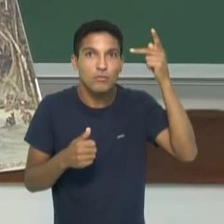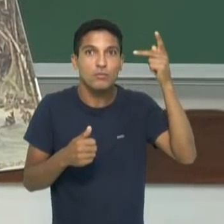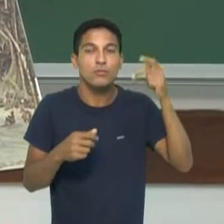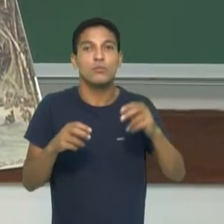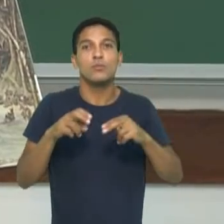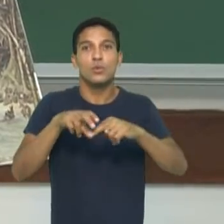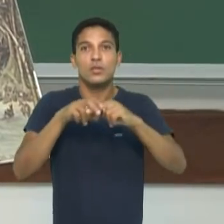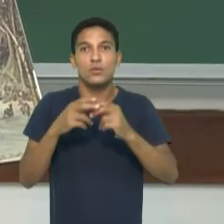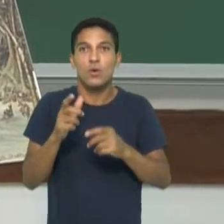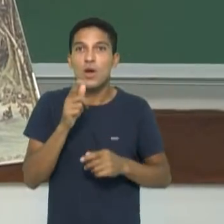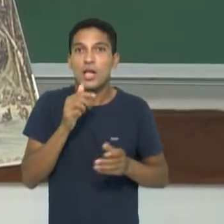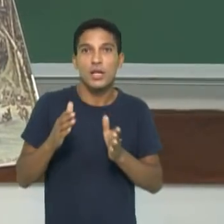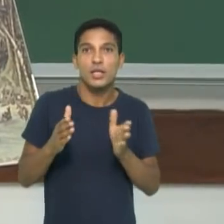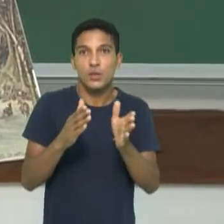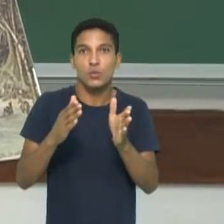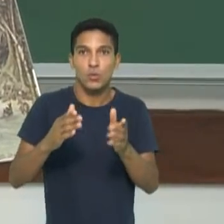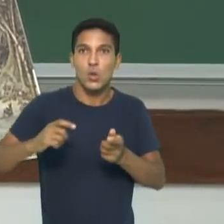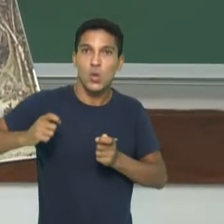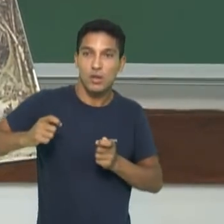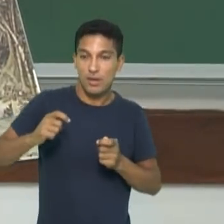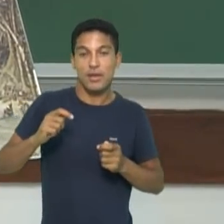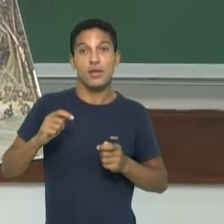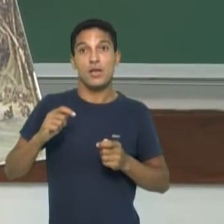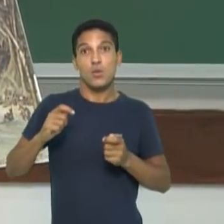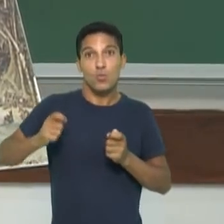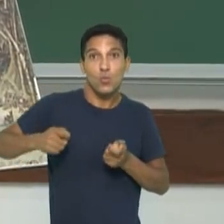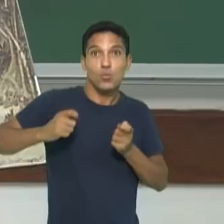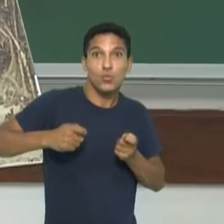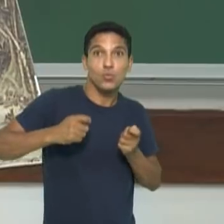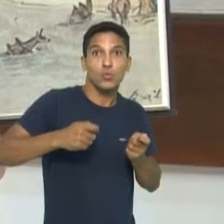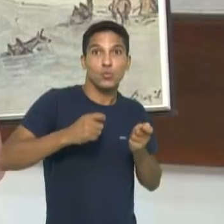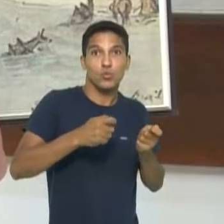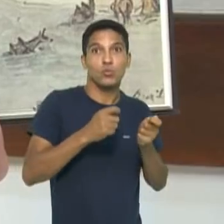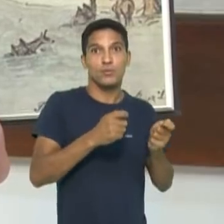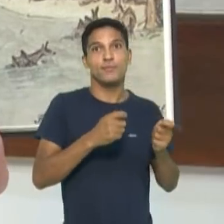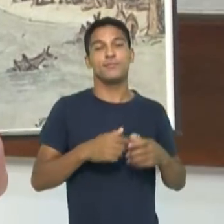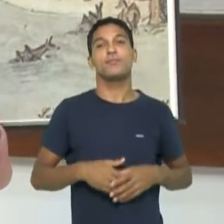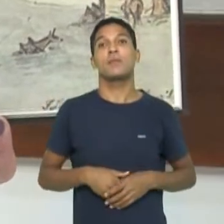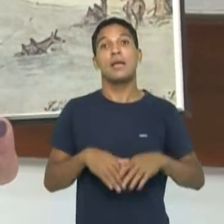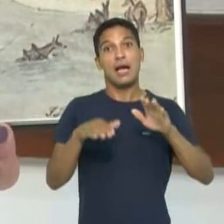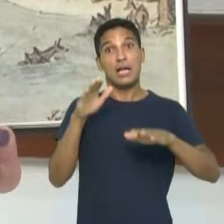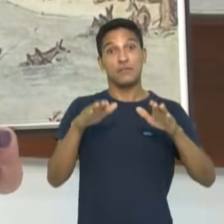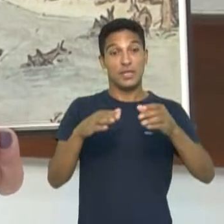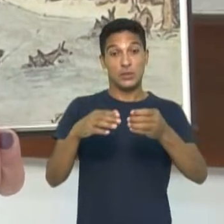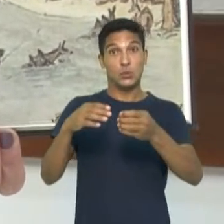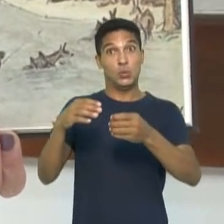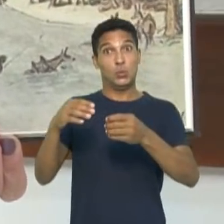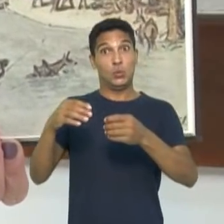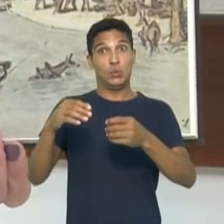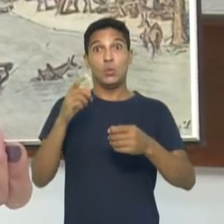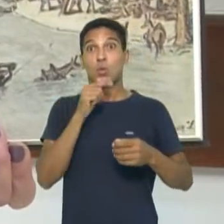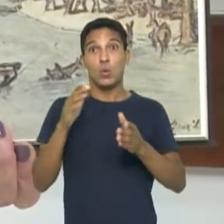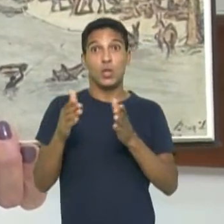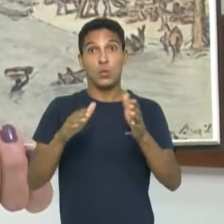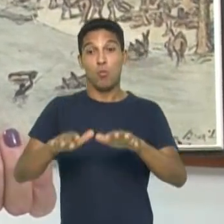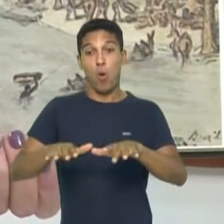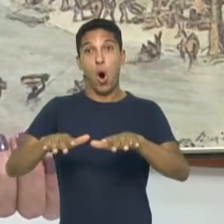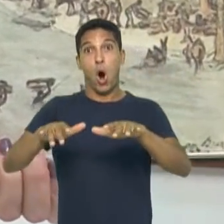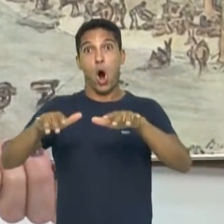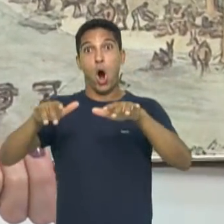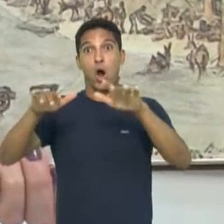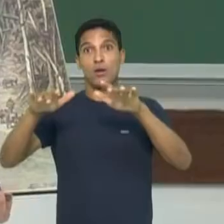cidades para esperar quando os rios estavam muito cheios, para que parassem a época das chuvas, para que eles